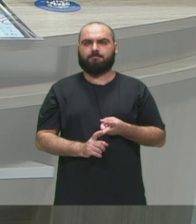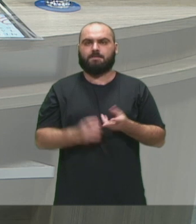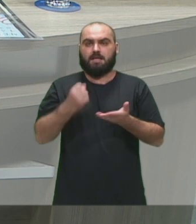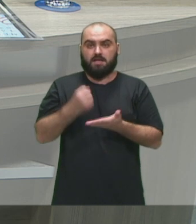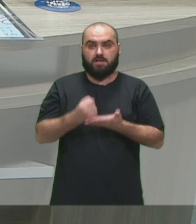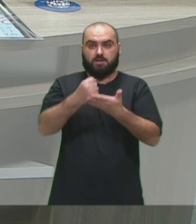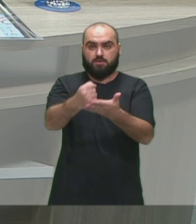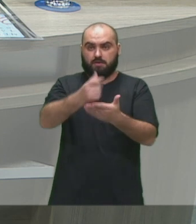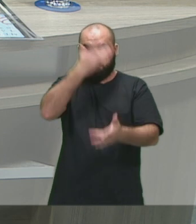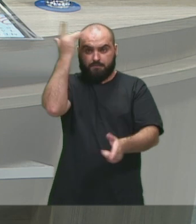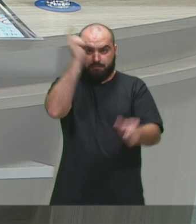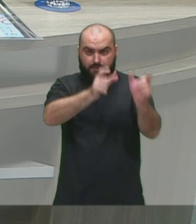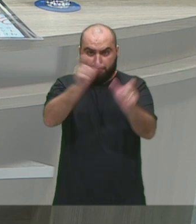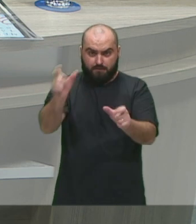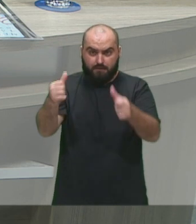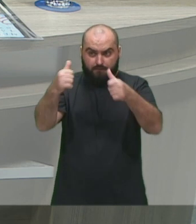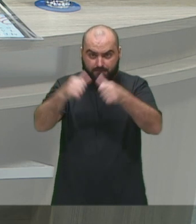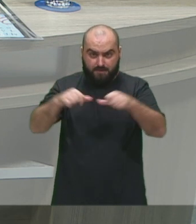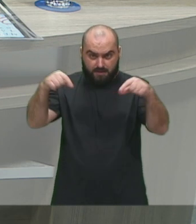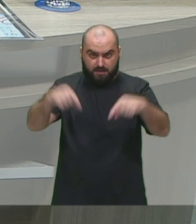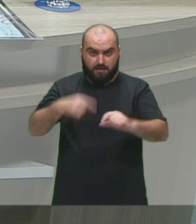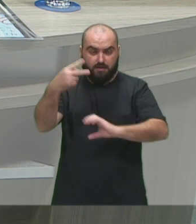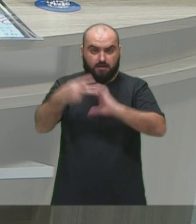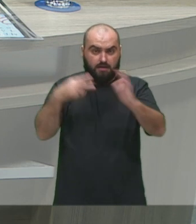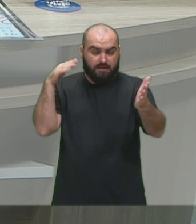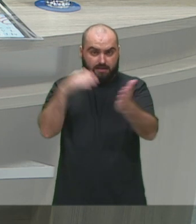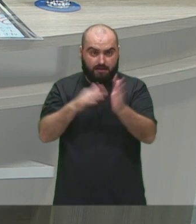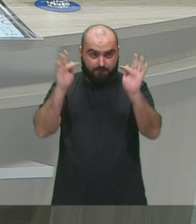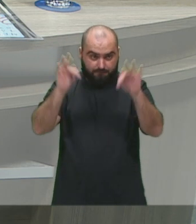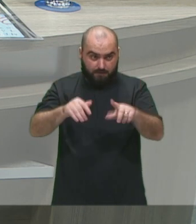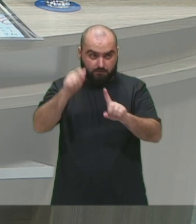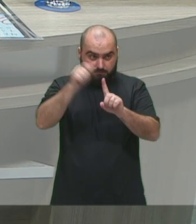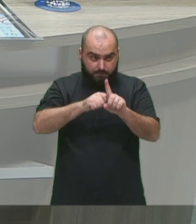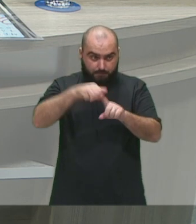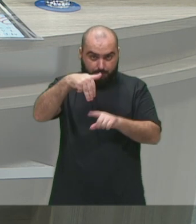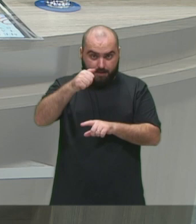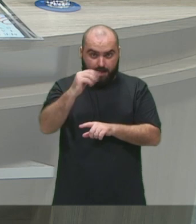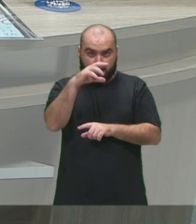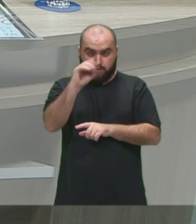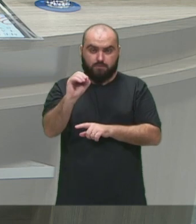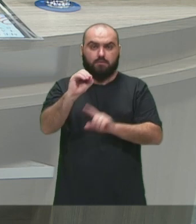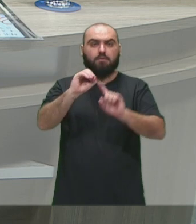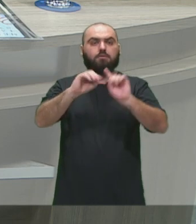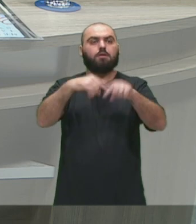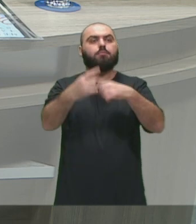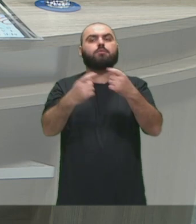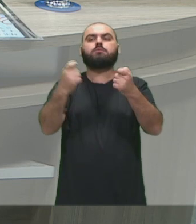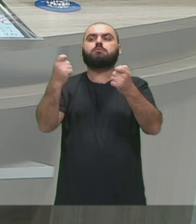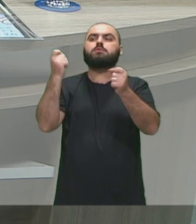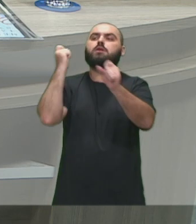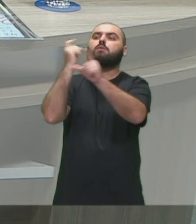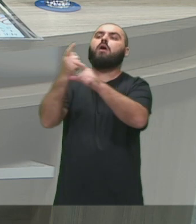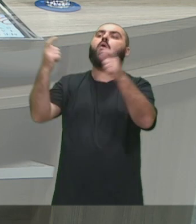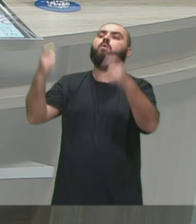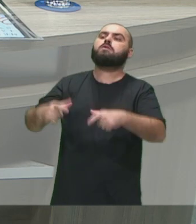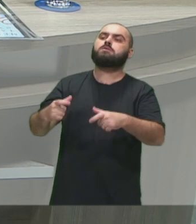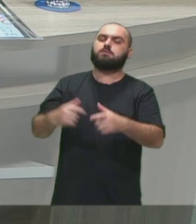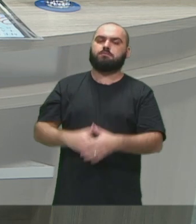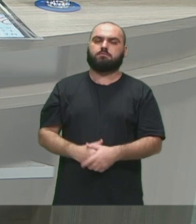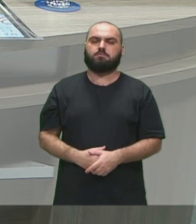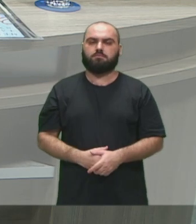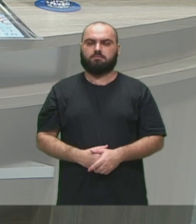ajuda as outras pessoas, ela fica aqui na Câmara de Vereadores até o final desse mês. Depois, onde podemos encontrar a tua